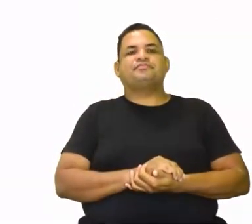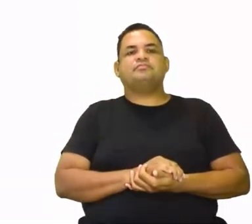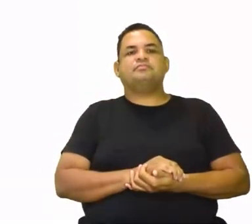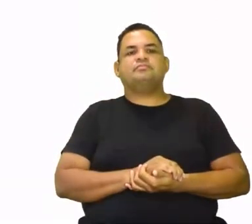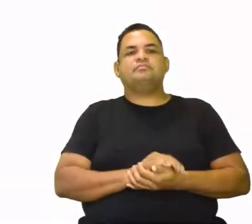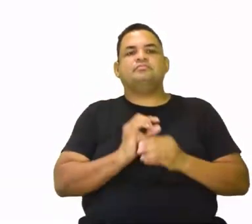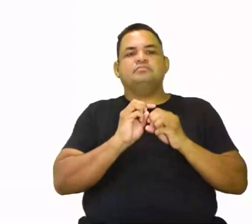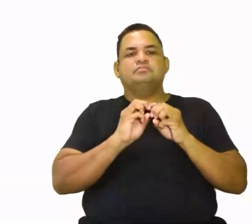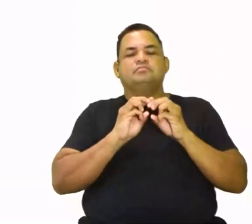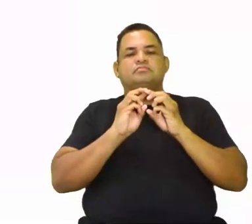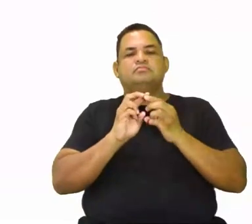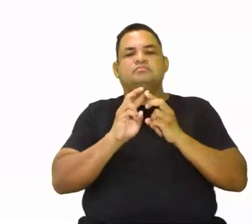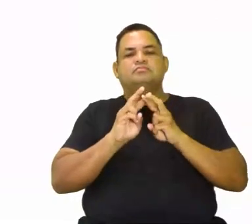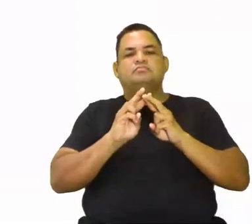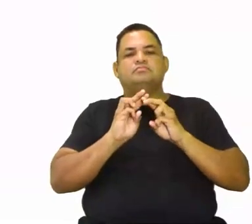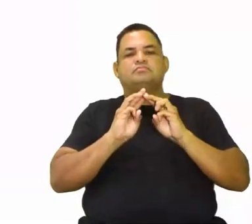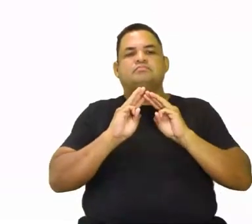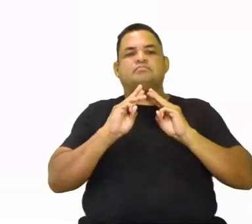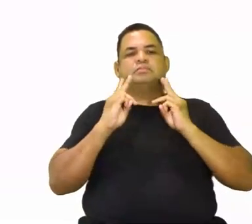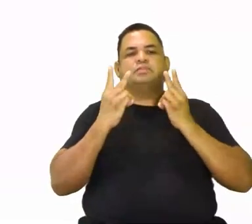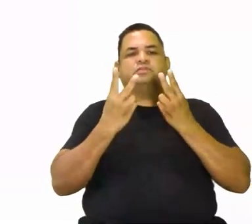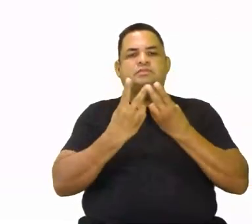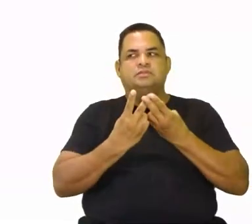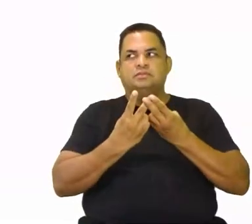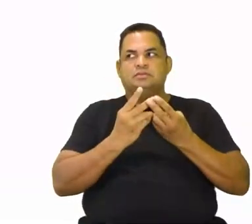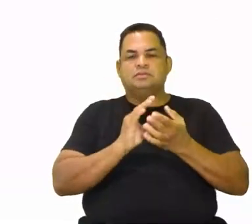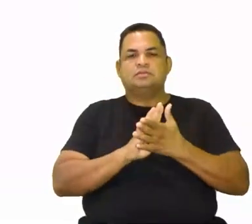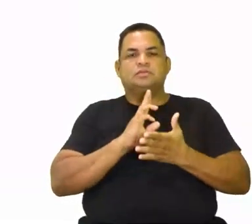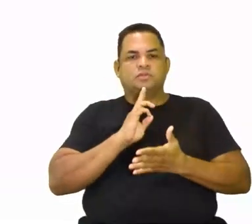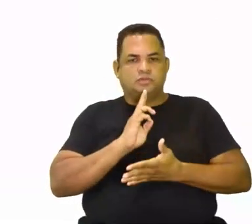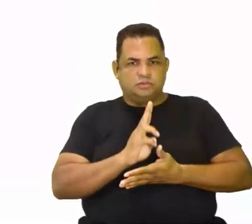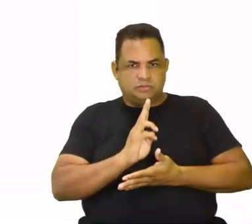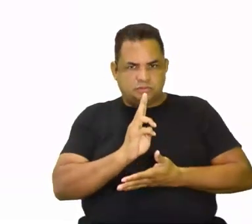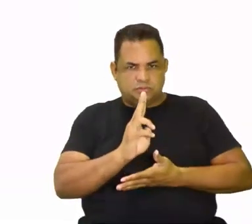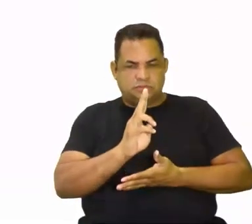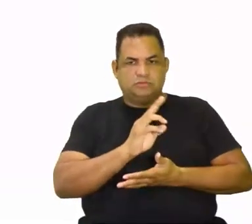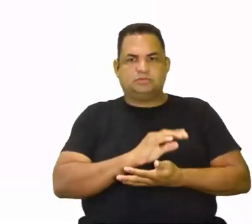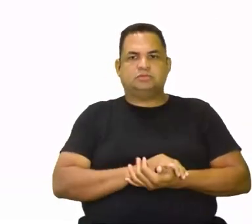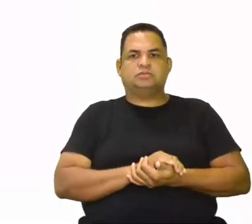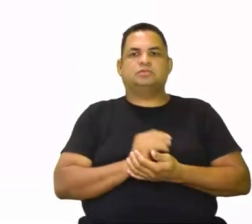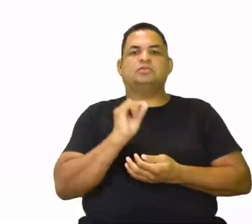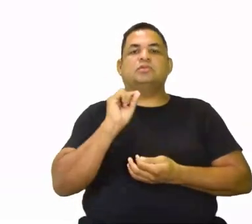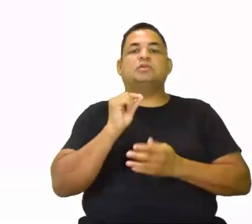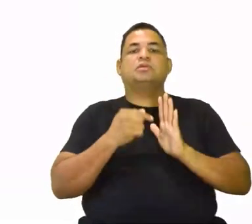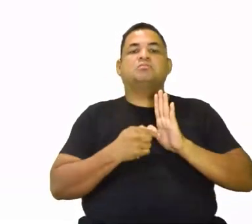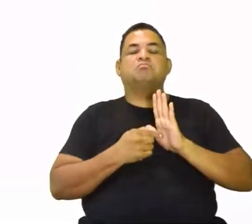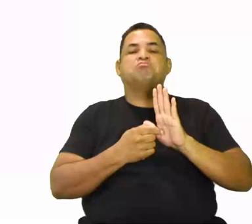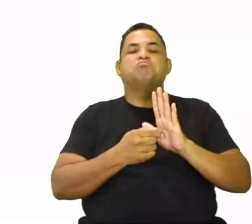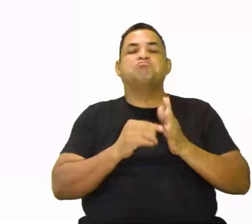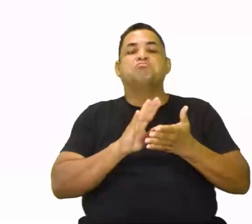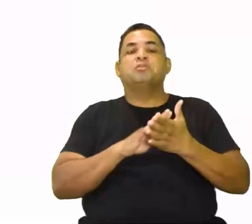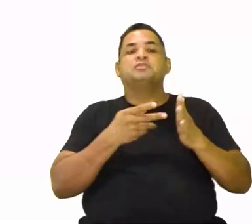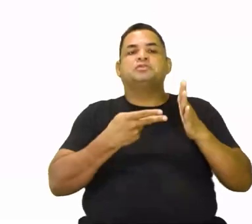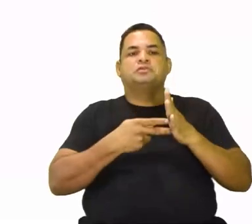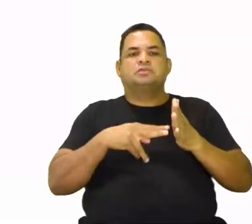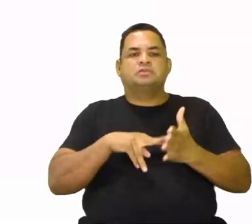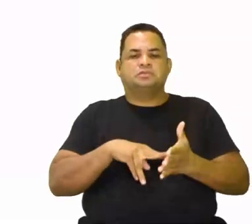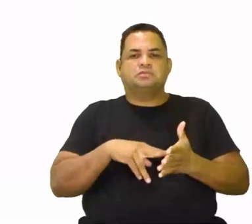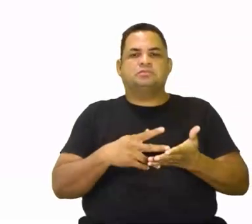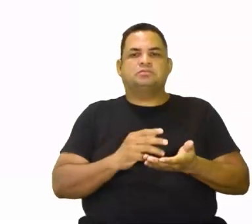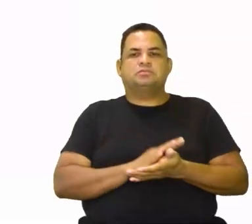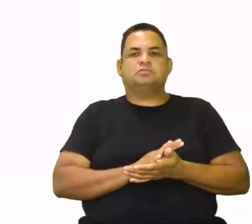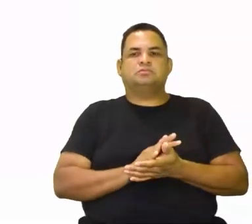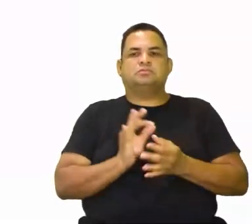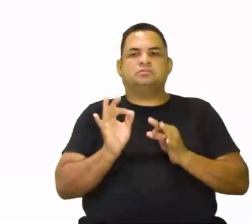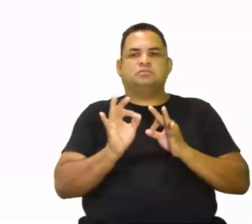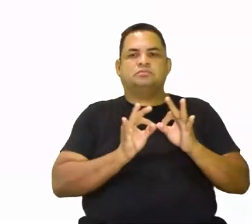trata-se da matéria contínua. O que, que eles expressavam como matéria contínua? É que